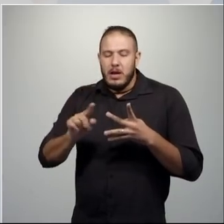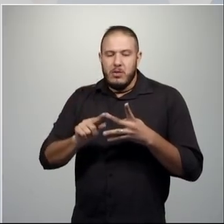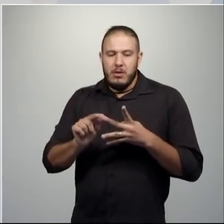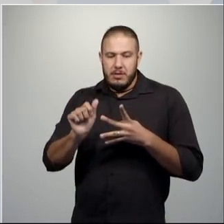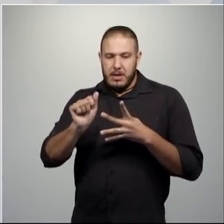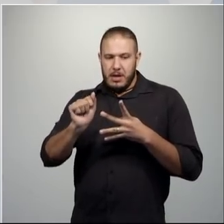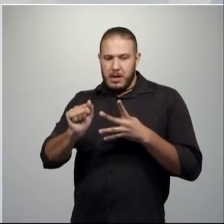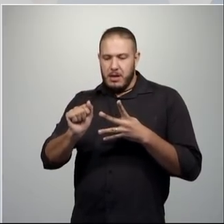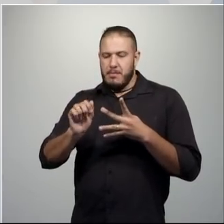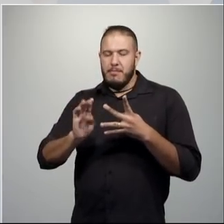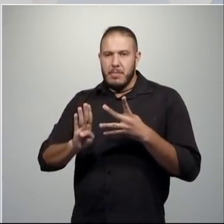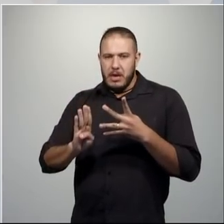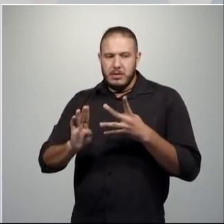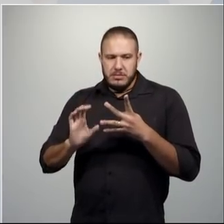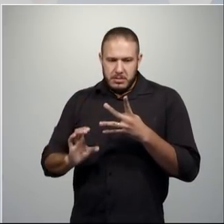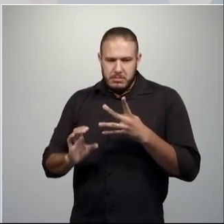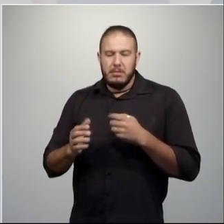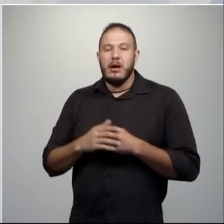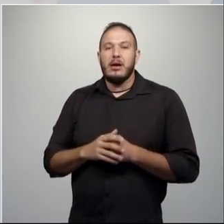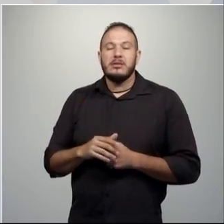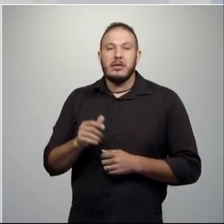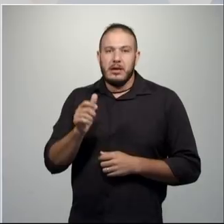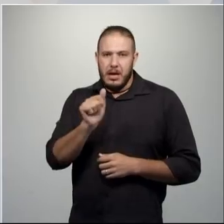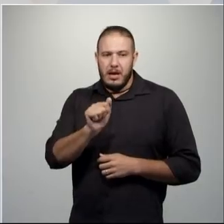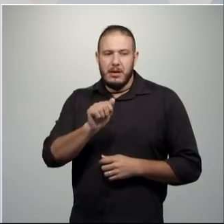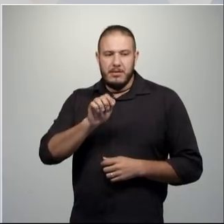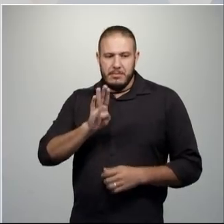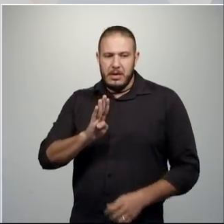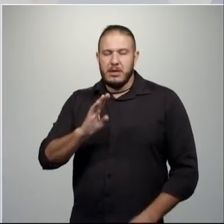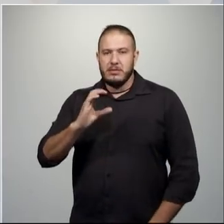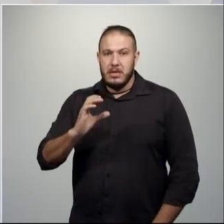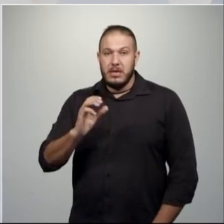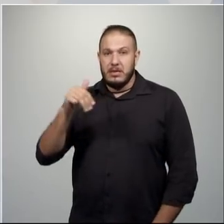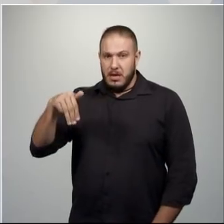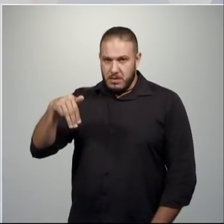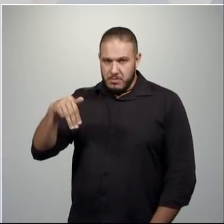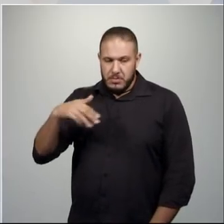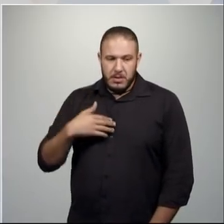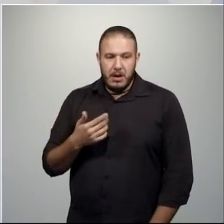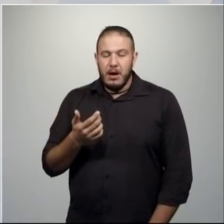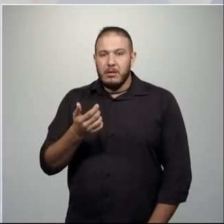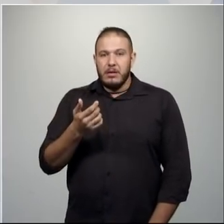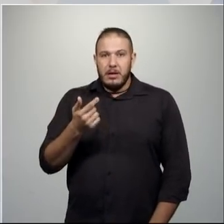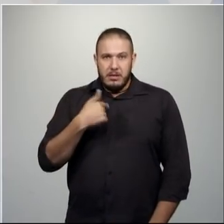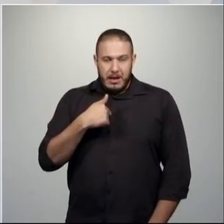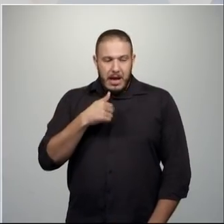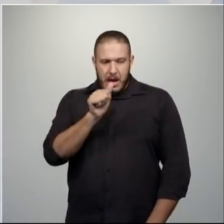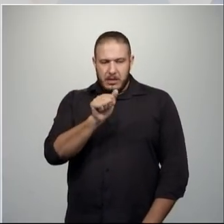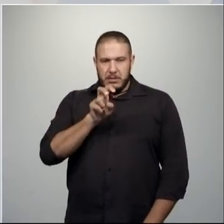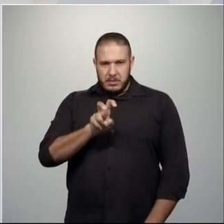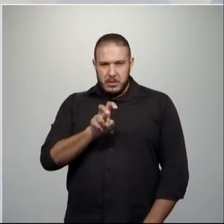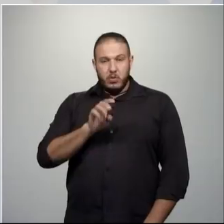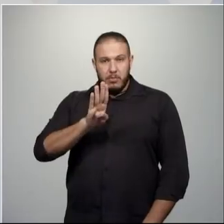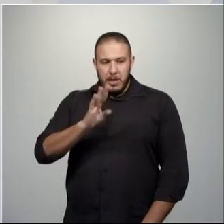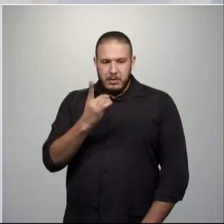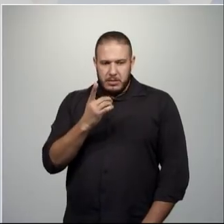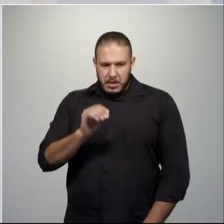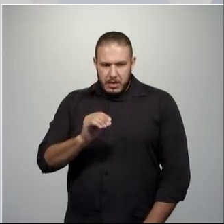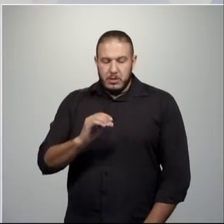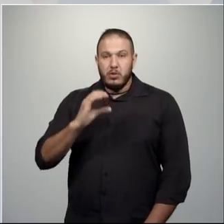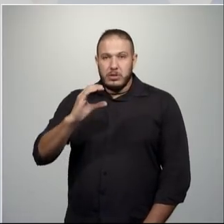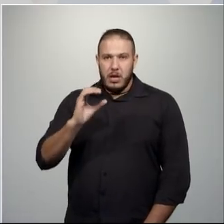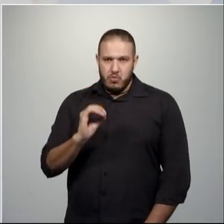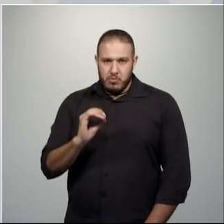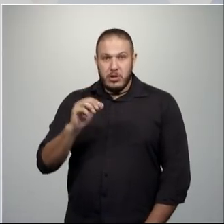5 bilhões o bê tem 10 bilhões cm não você eo minerador não tem nenhum